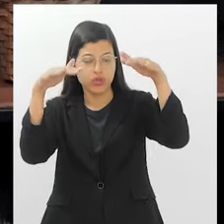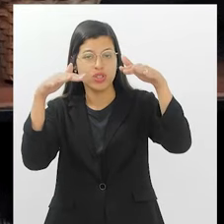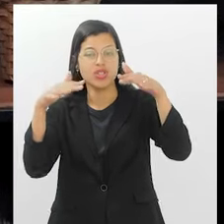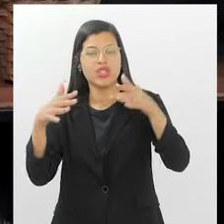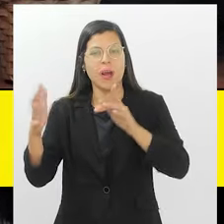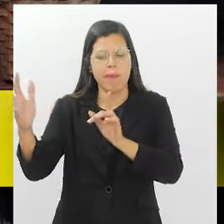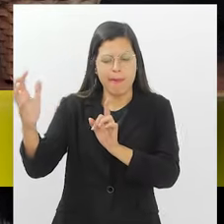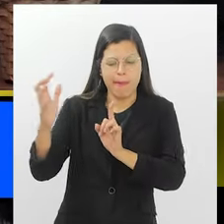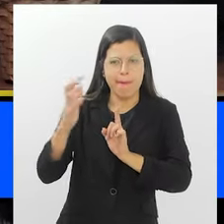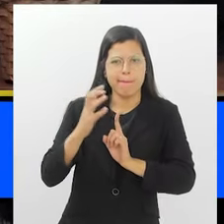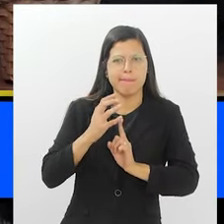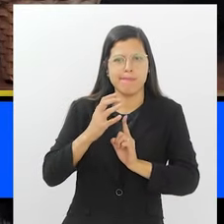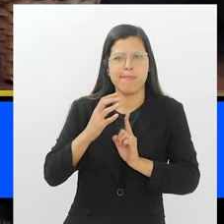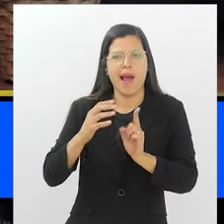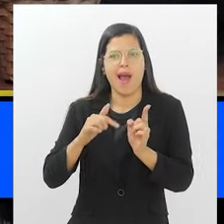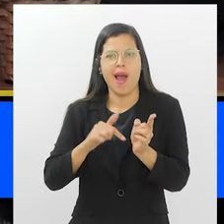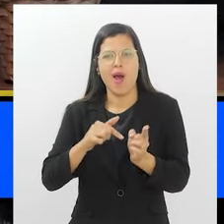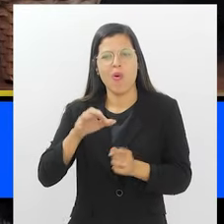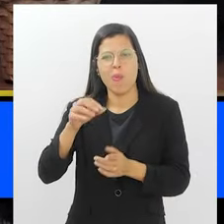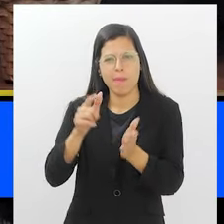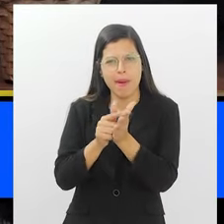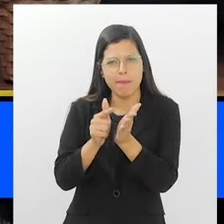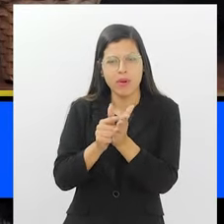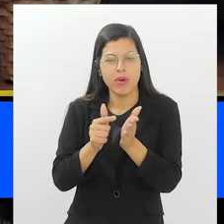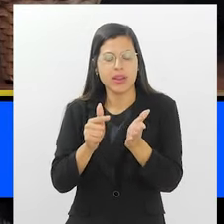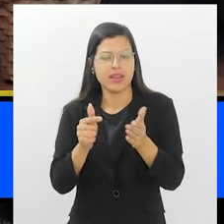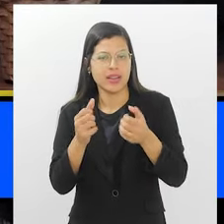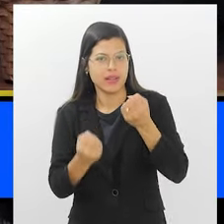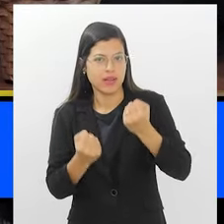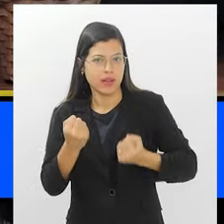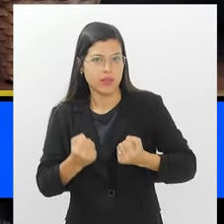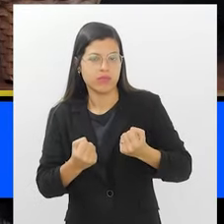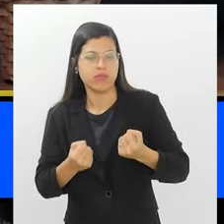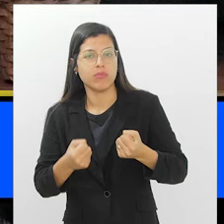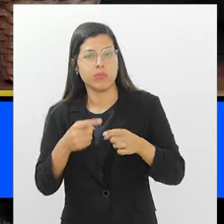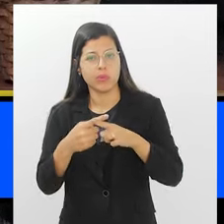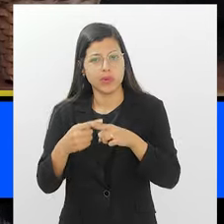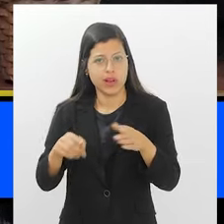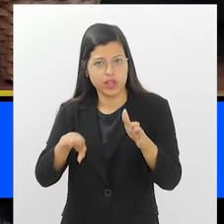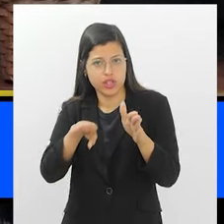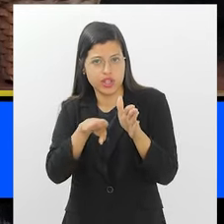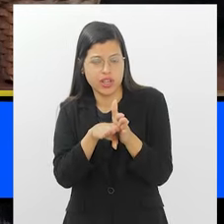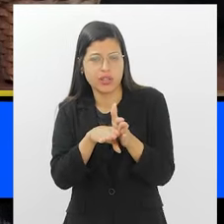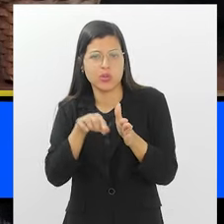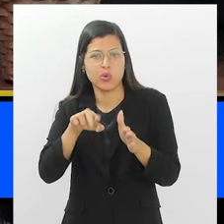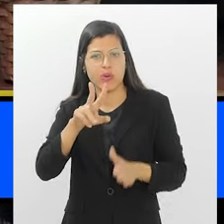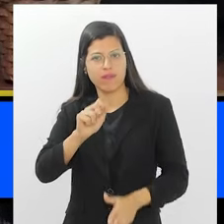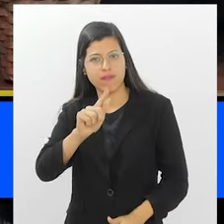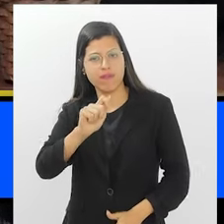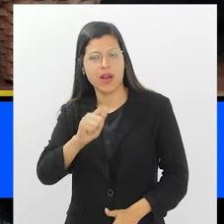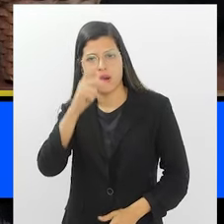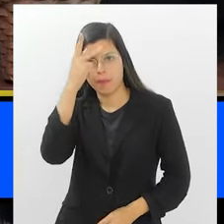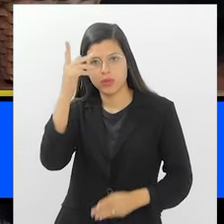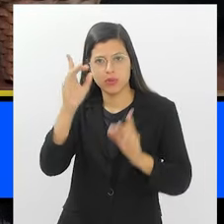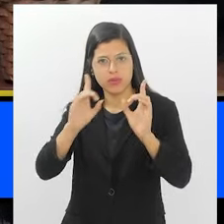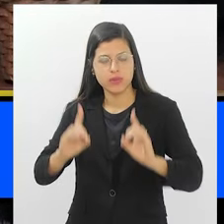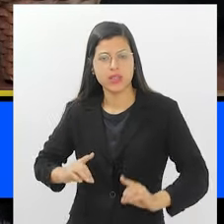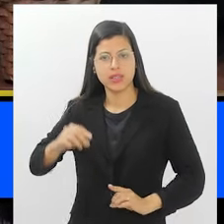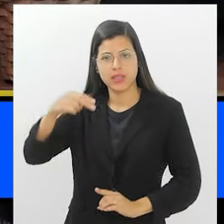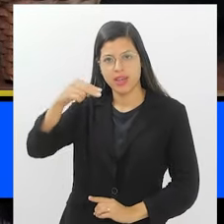Mãe de autista é ameaçada com bilhete em carro após estacionar em vagas para pessoas com deficiência em Nova